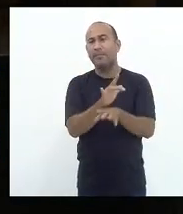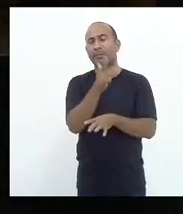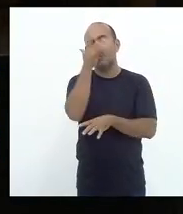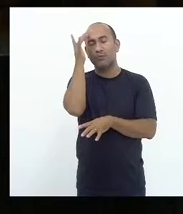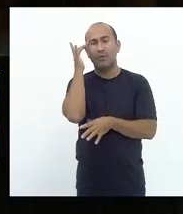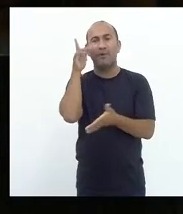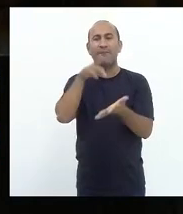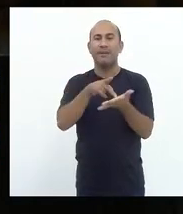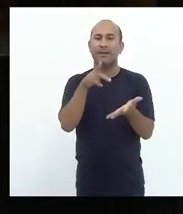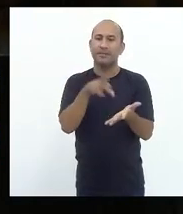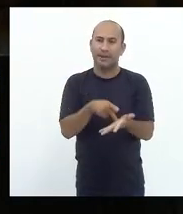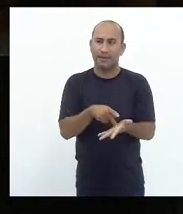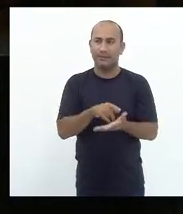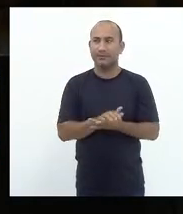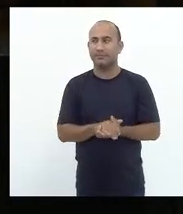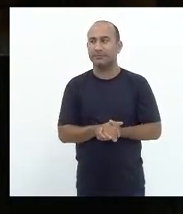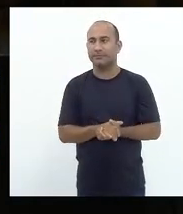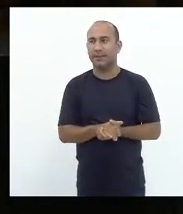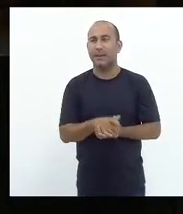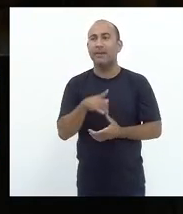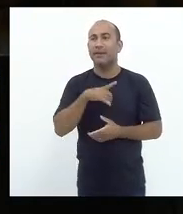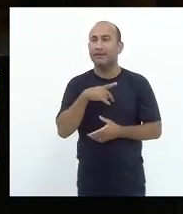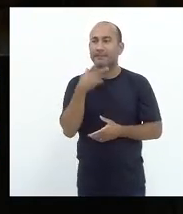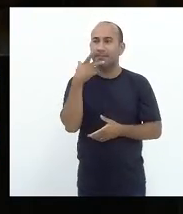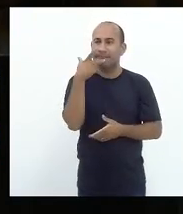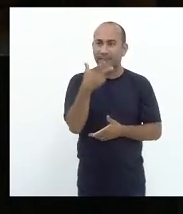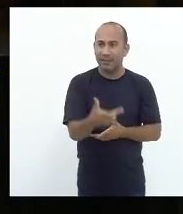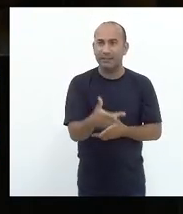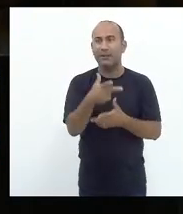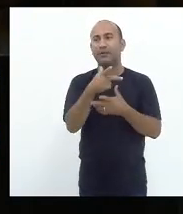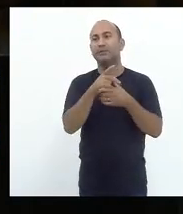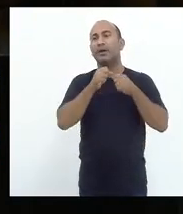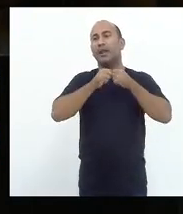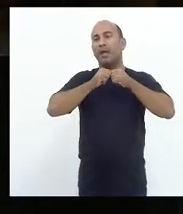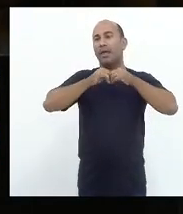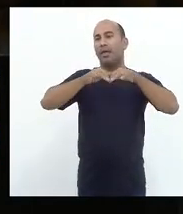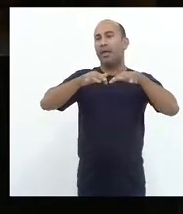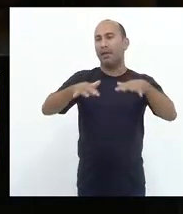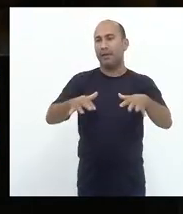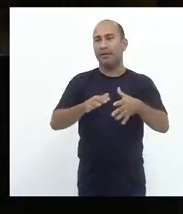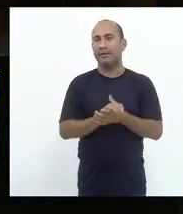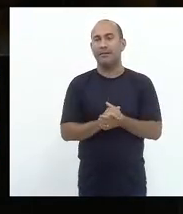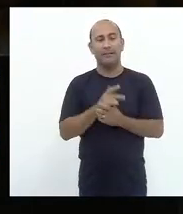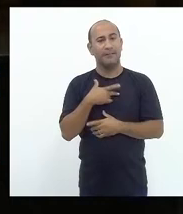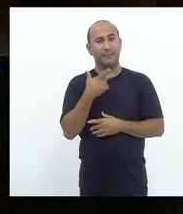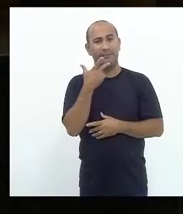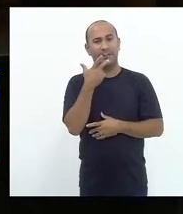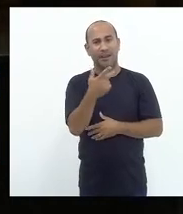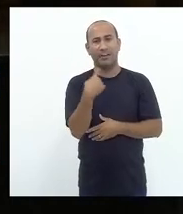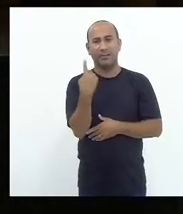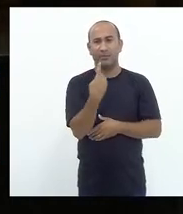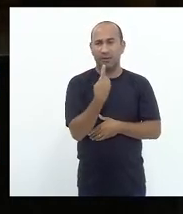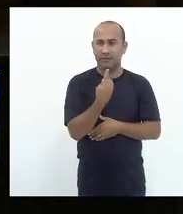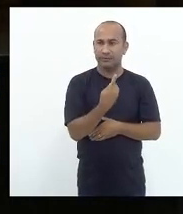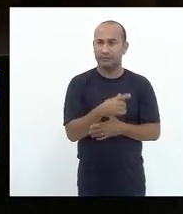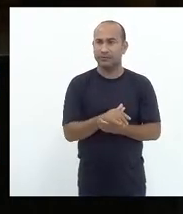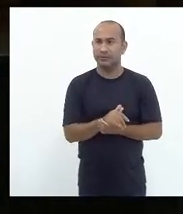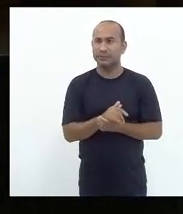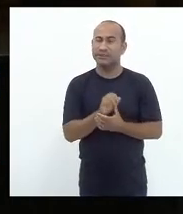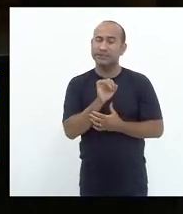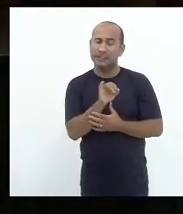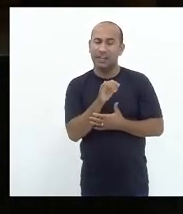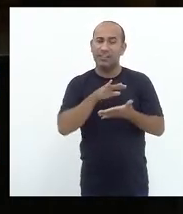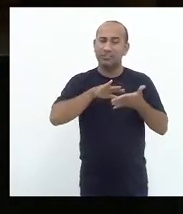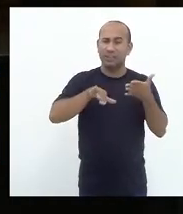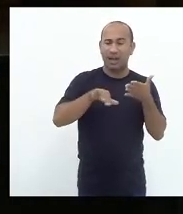fato, vem tratando da pandemia, dizer se nós tiraremos